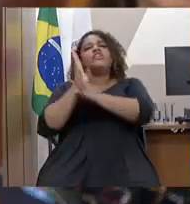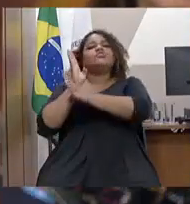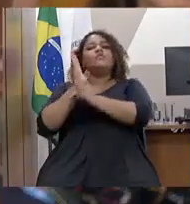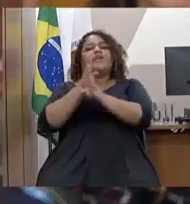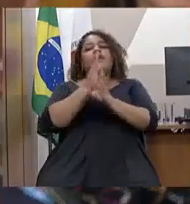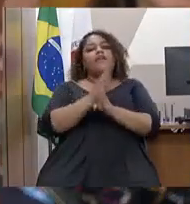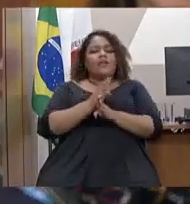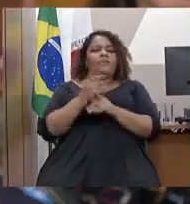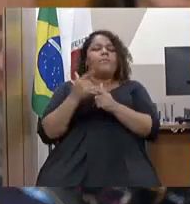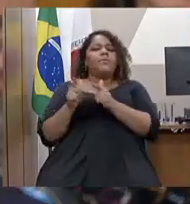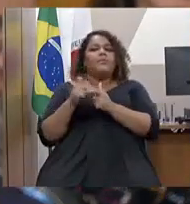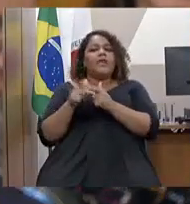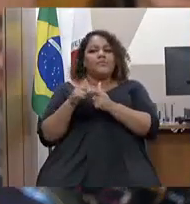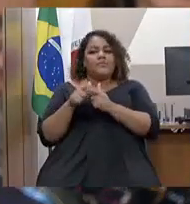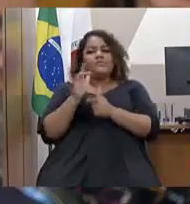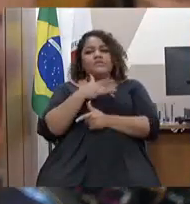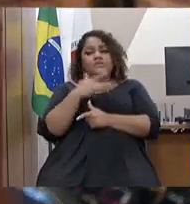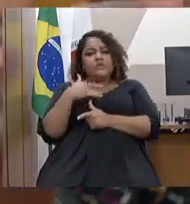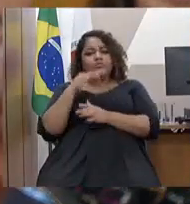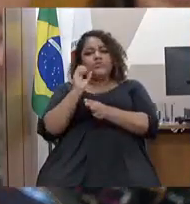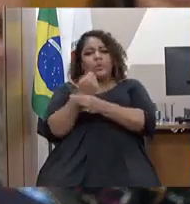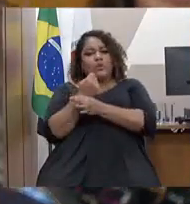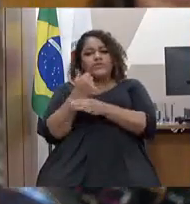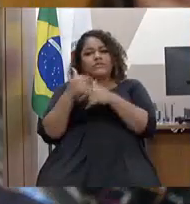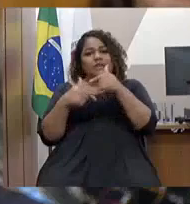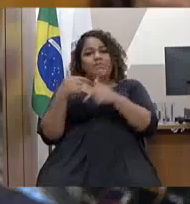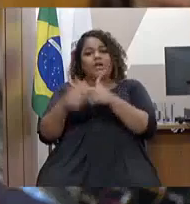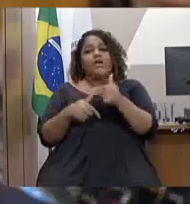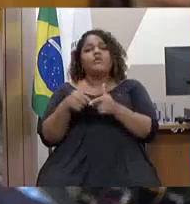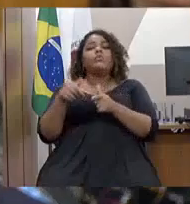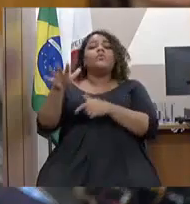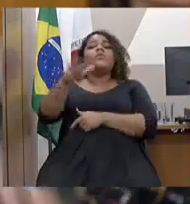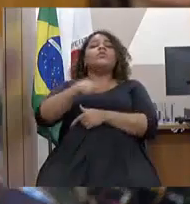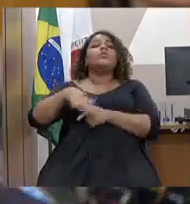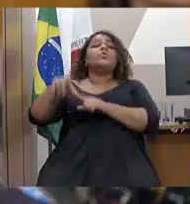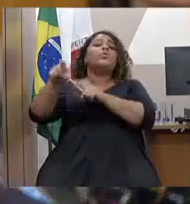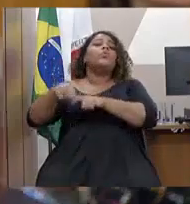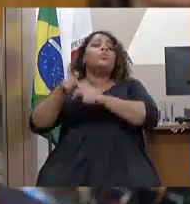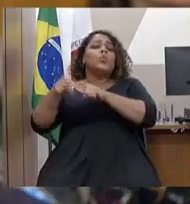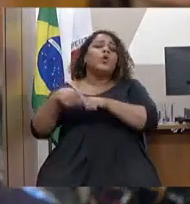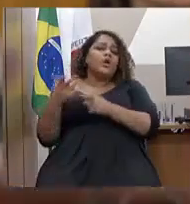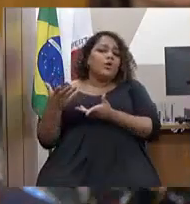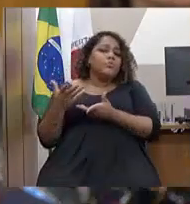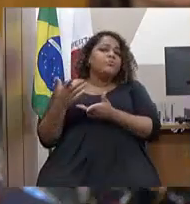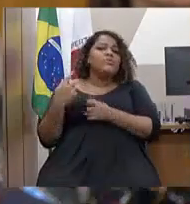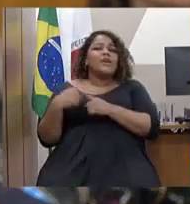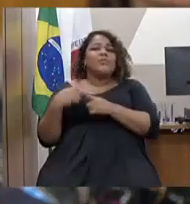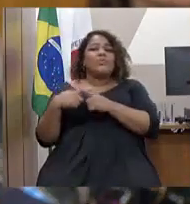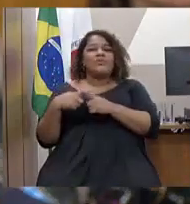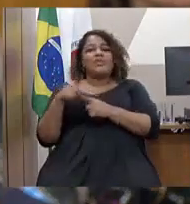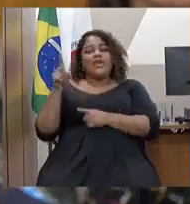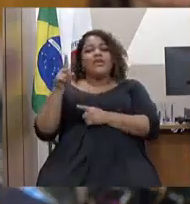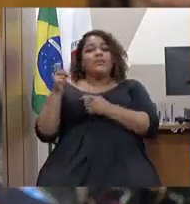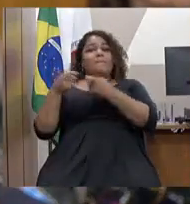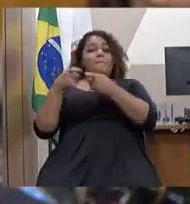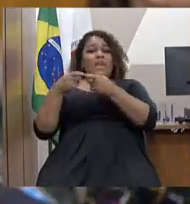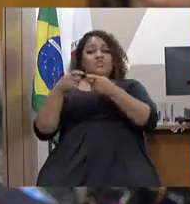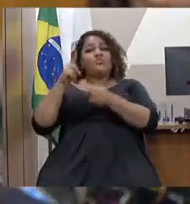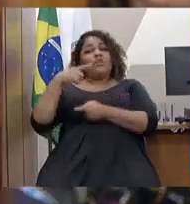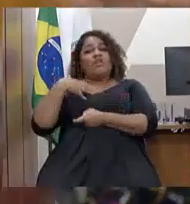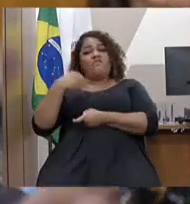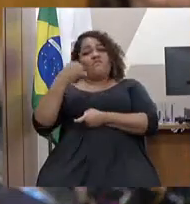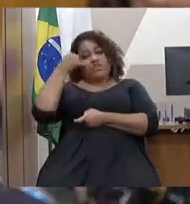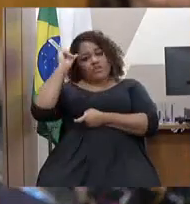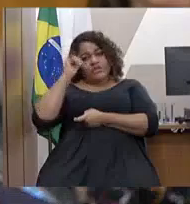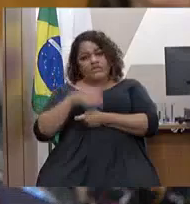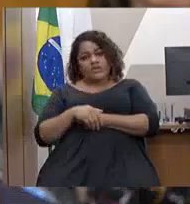porque quem tá lá na prefeitura por exemplo é o fazendeiro quem tá no hospital os médicos auxílio dos fazendeiro É só as